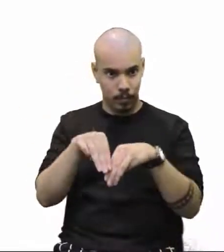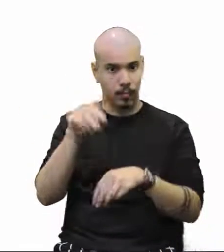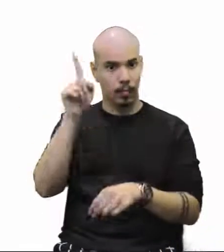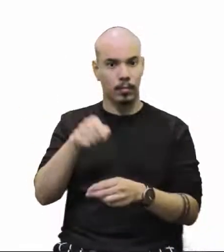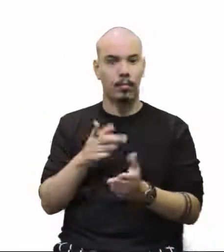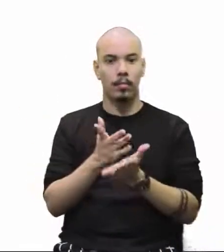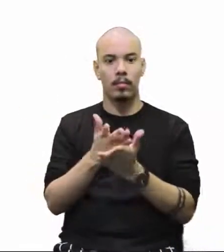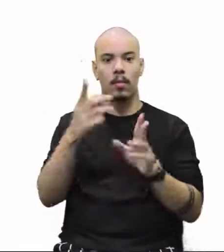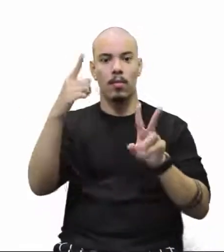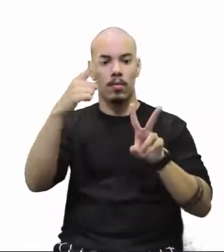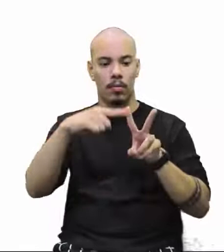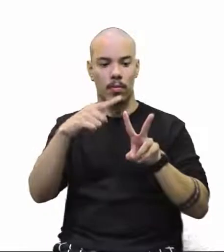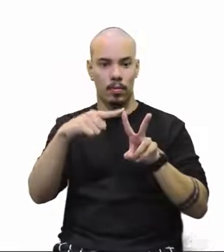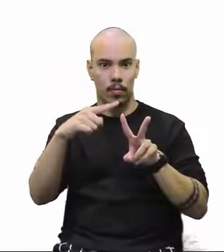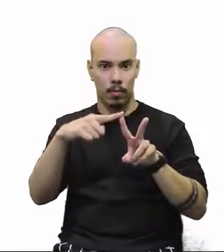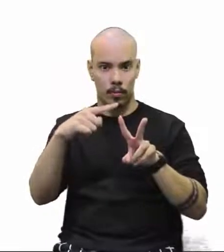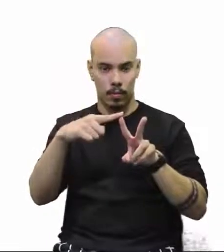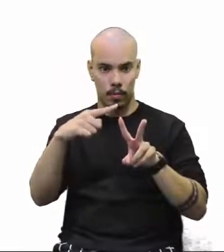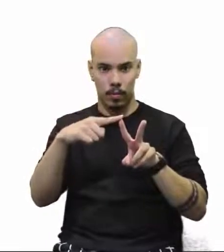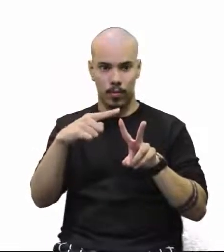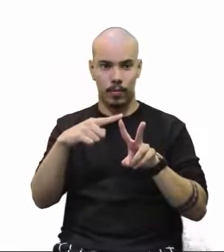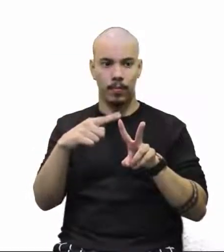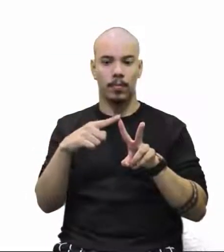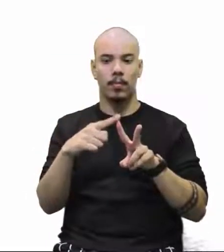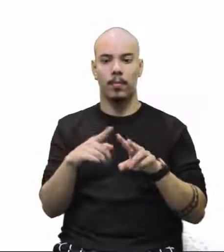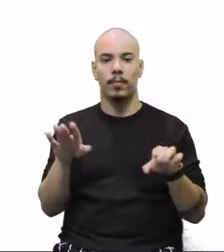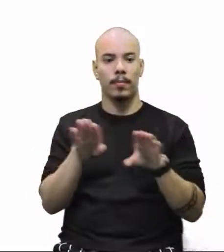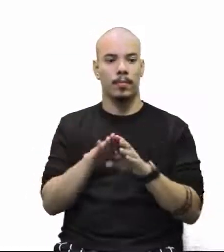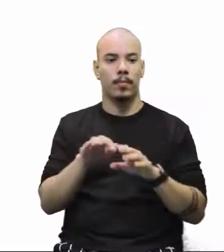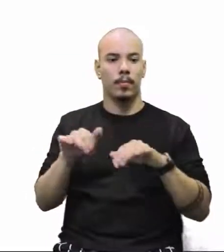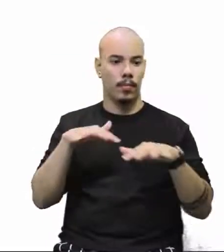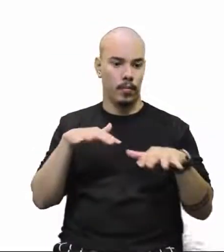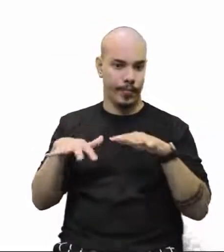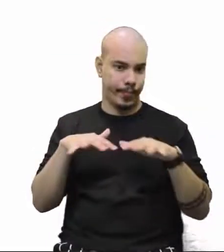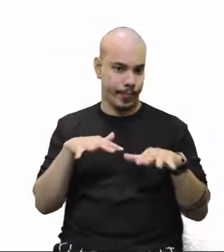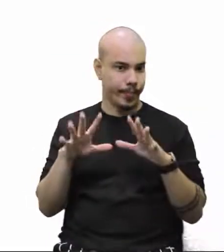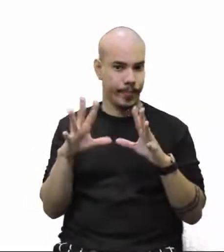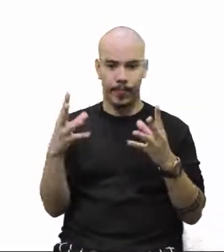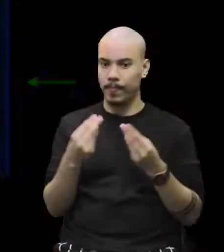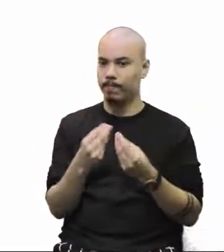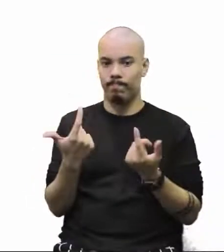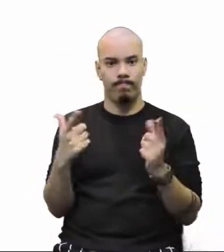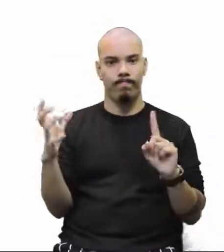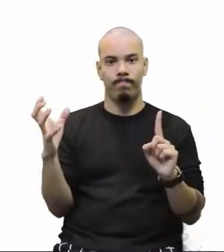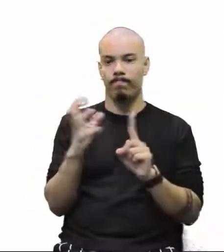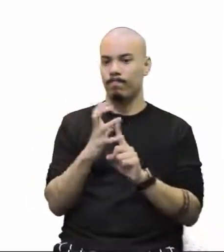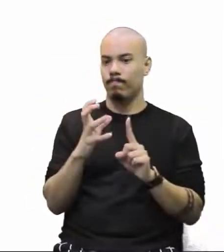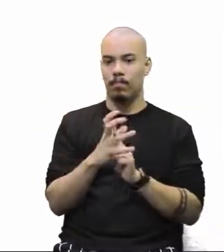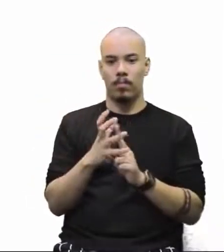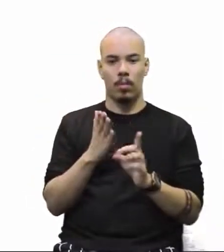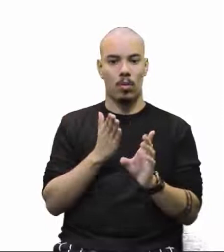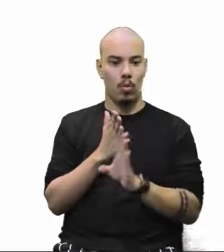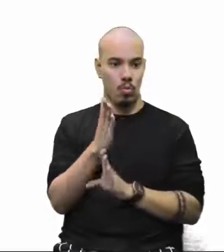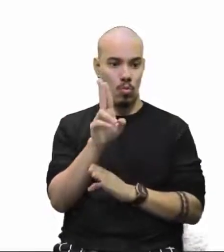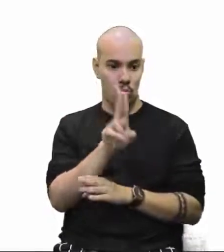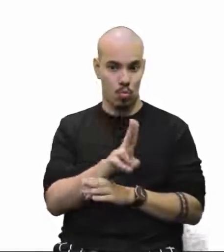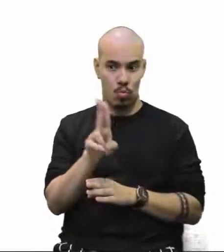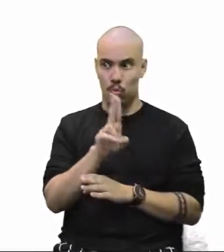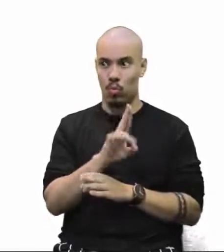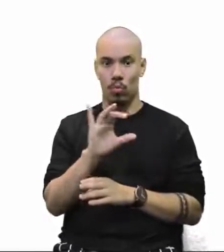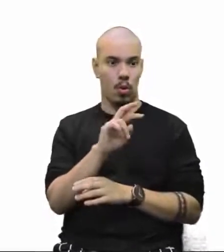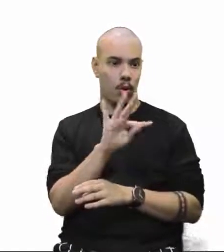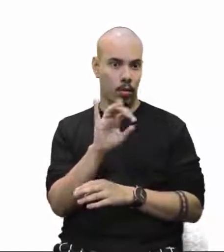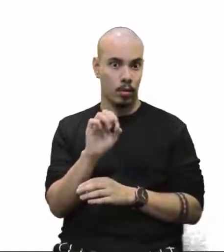paralela ao vetor V. E o movimento da partícula não é afetado pela presença da corrente. Então vamos lá, né?